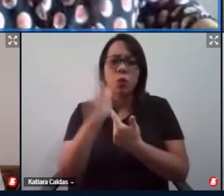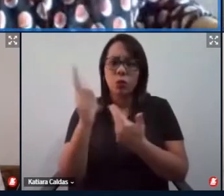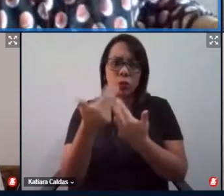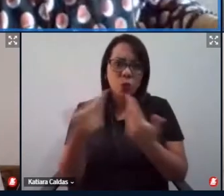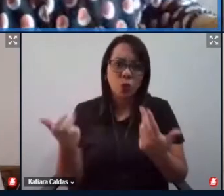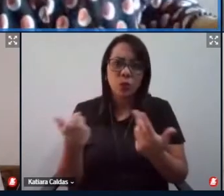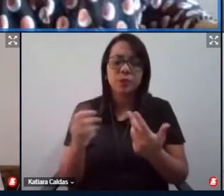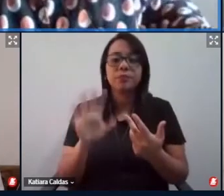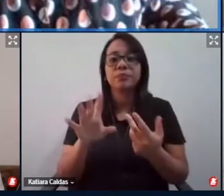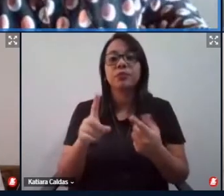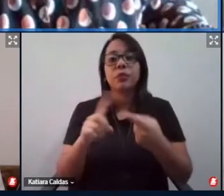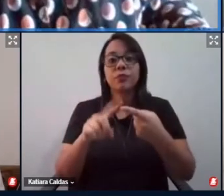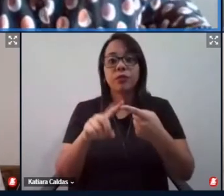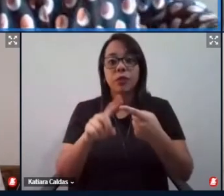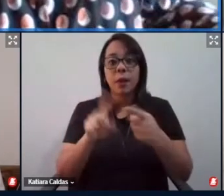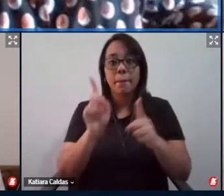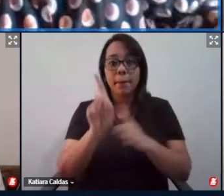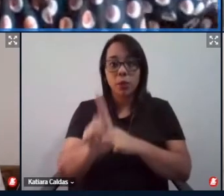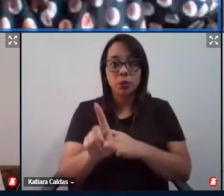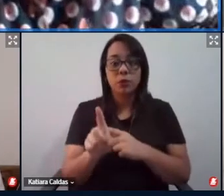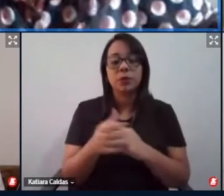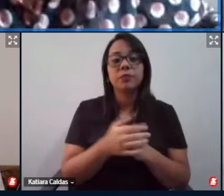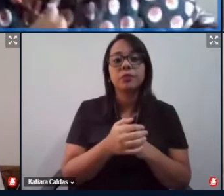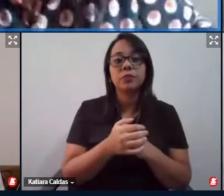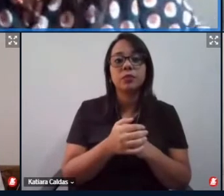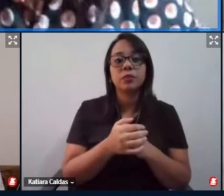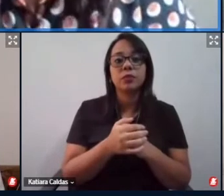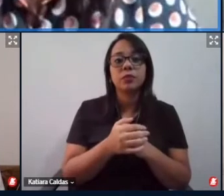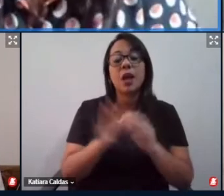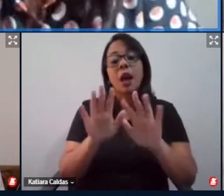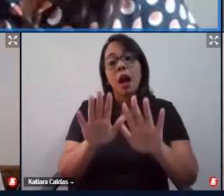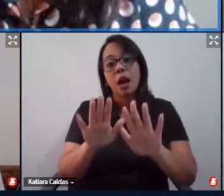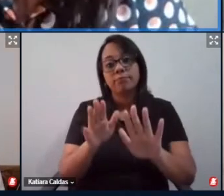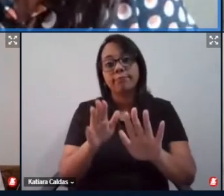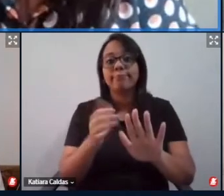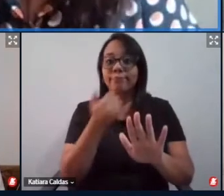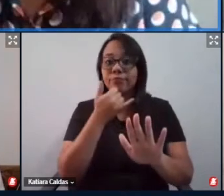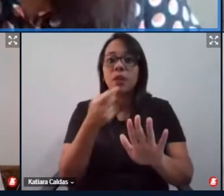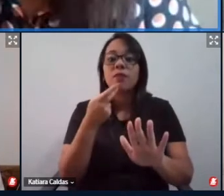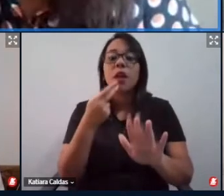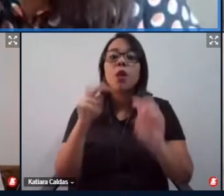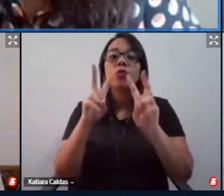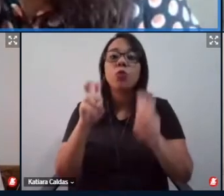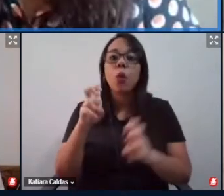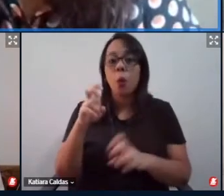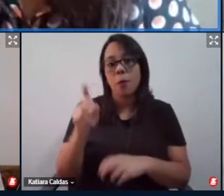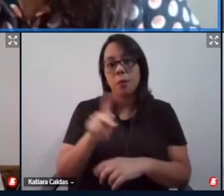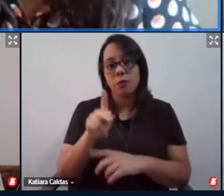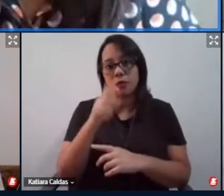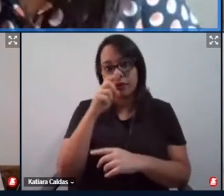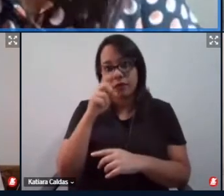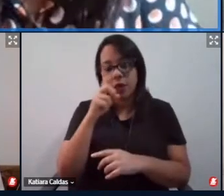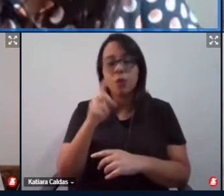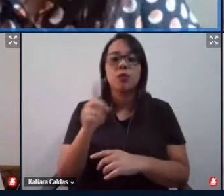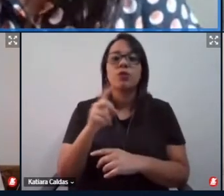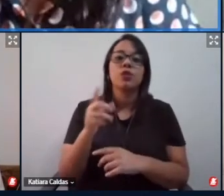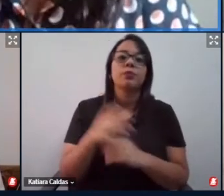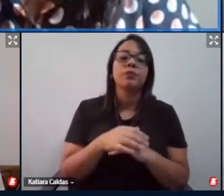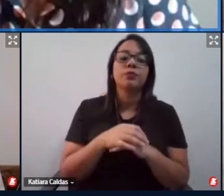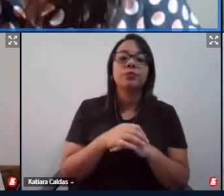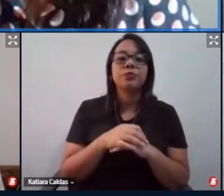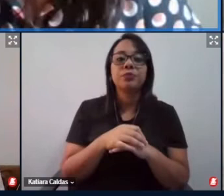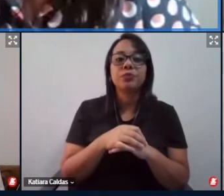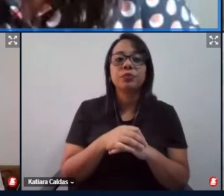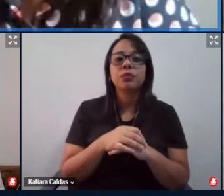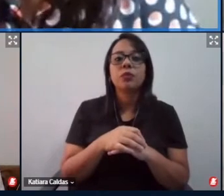Primeira pergunta que eu quero te fazer, vou falar sobre Faustus, né? Na página 31, capítulo 2, tá?